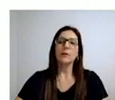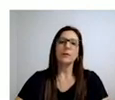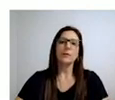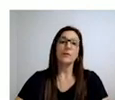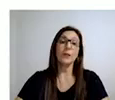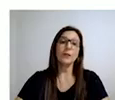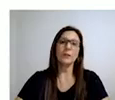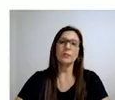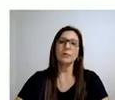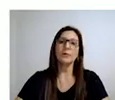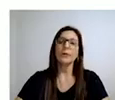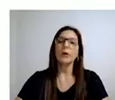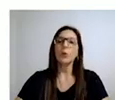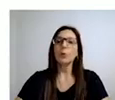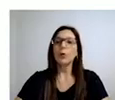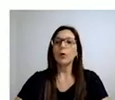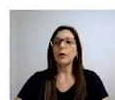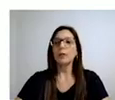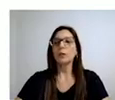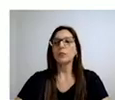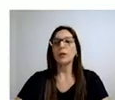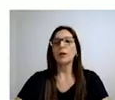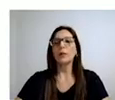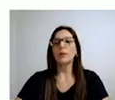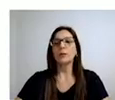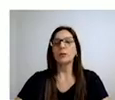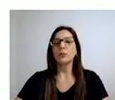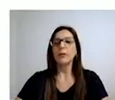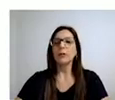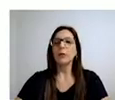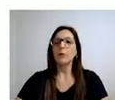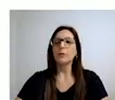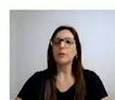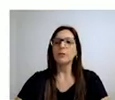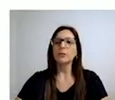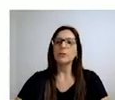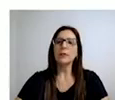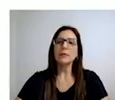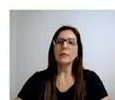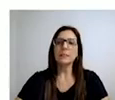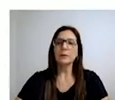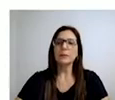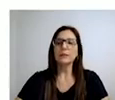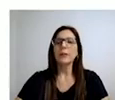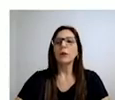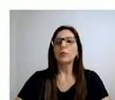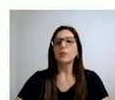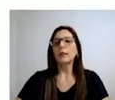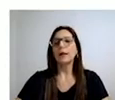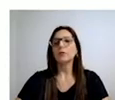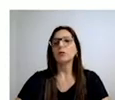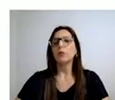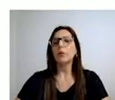gametas femininos. O pólen, que contém o gameta masculino, é produzido nos estames,